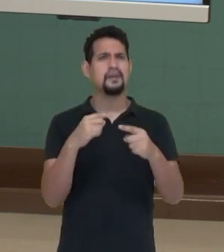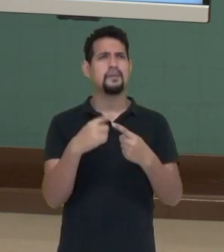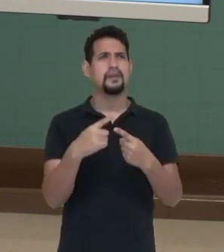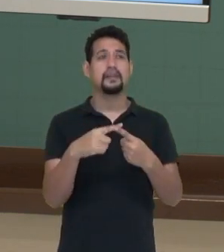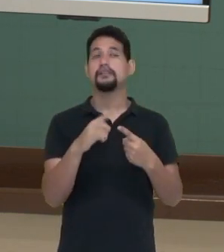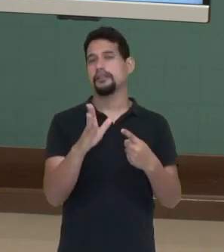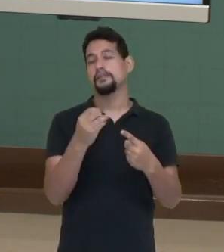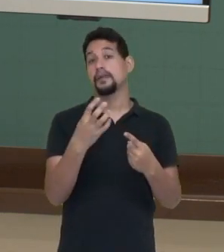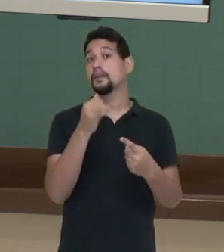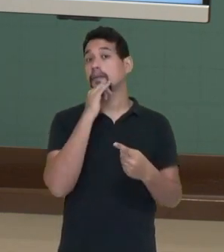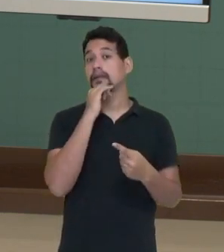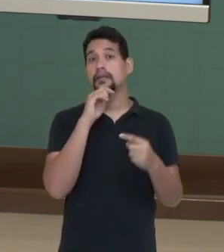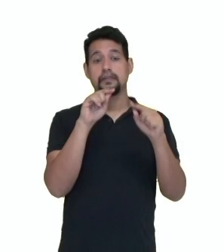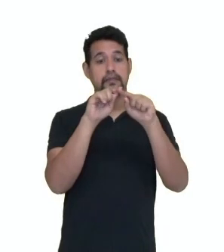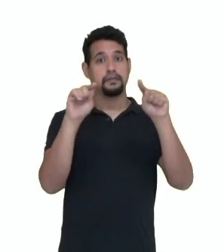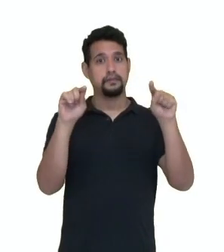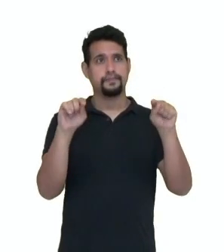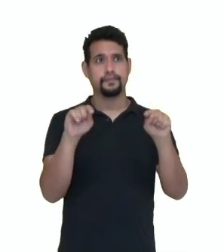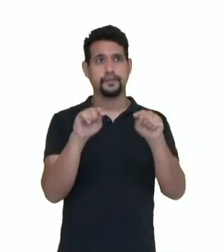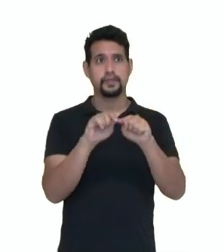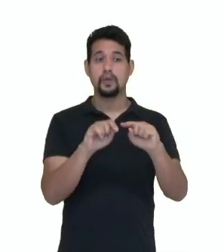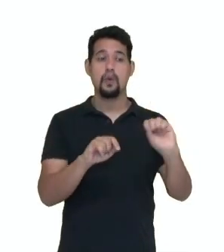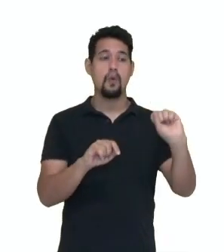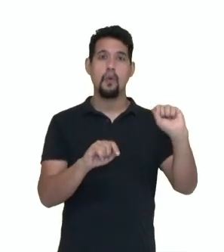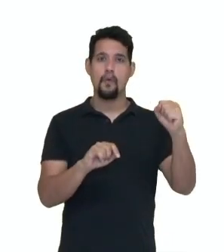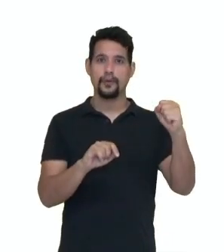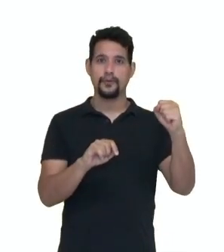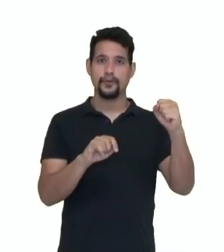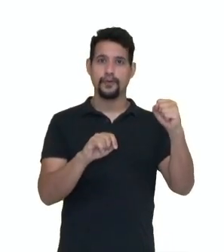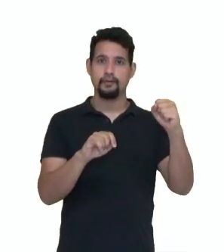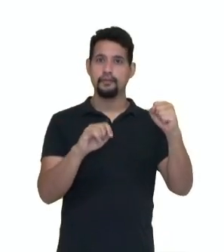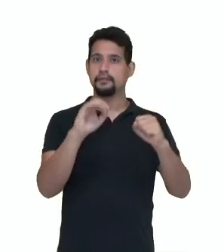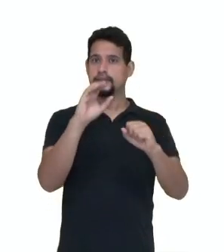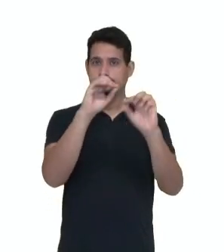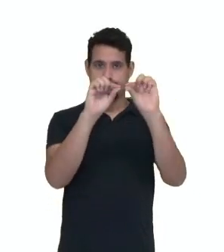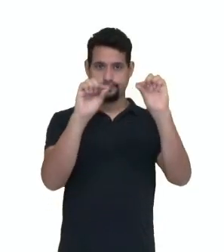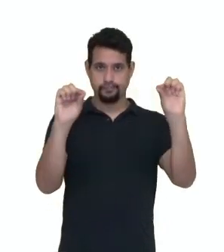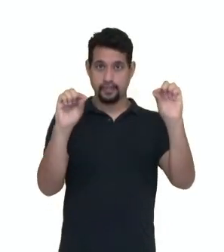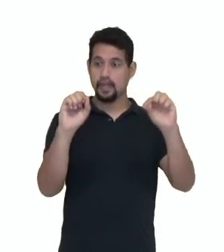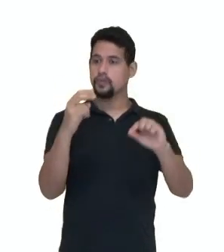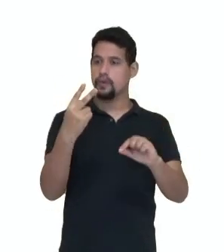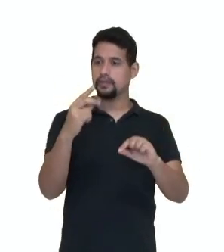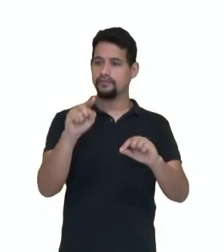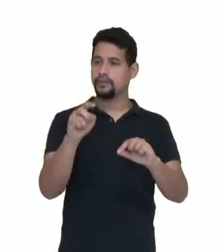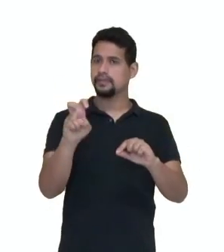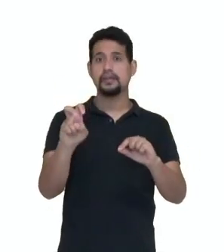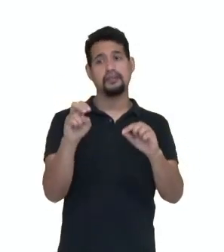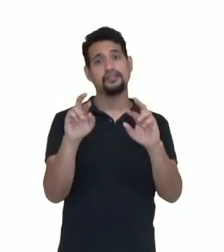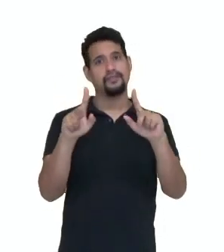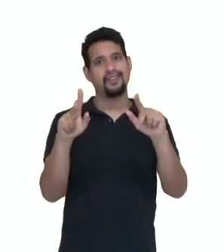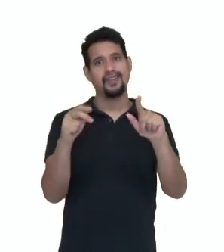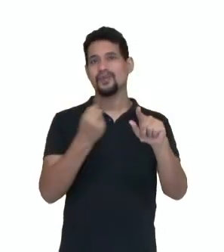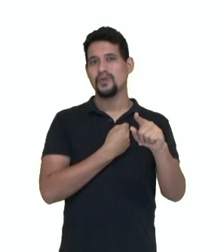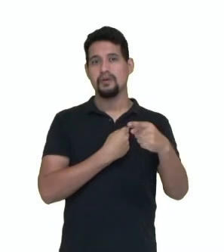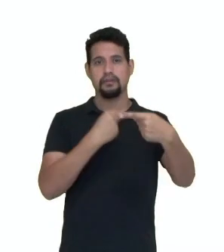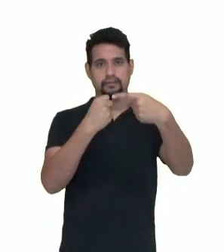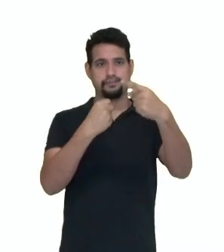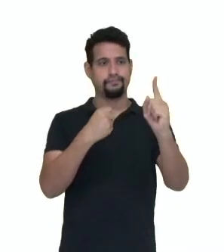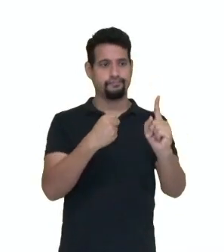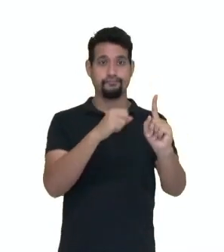até fala ali, porque é a parede com 8 metros de comprimento e 2,75 metros de altura. Então, por isso que é um retângulo, não